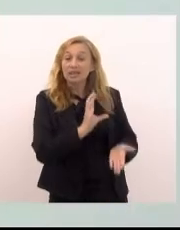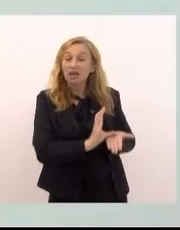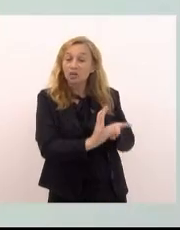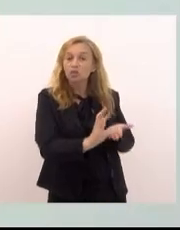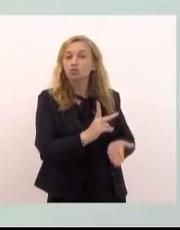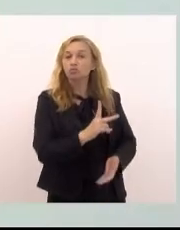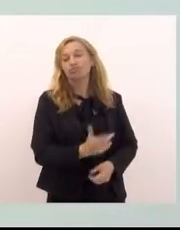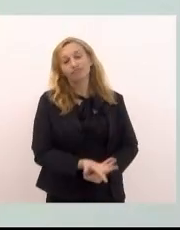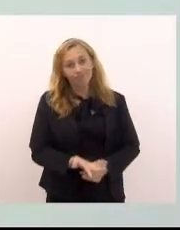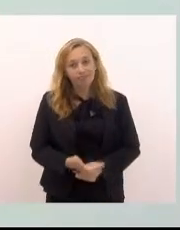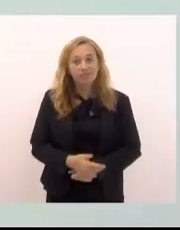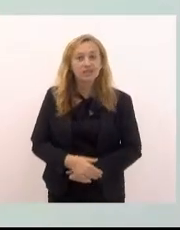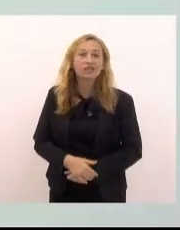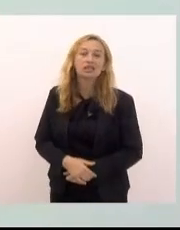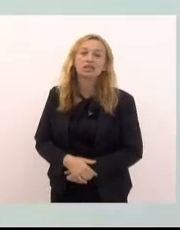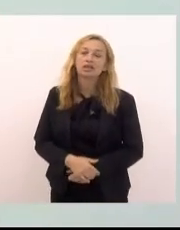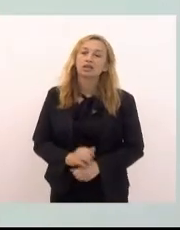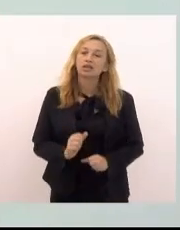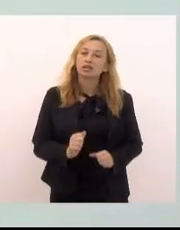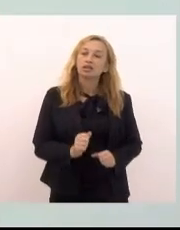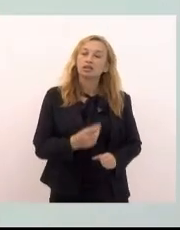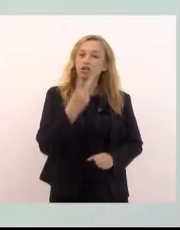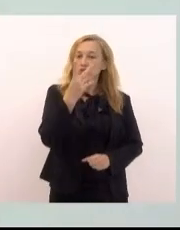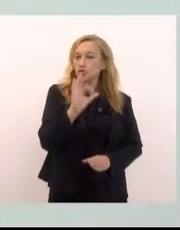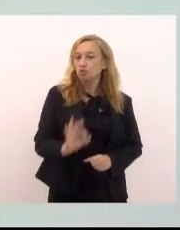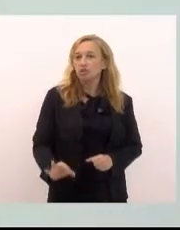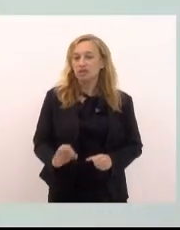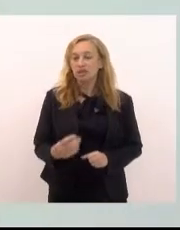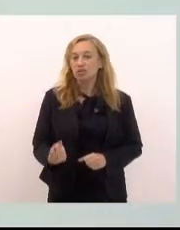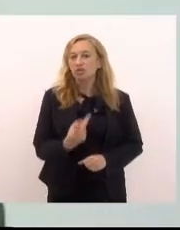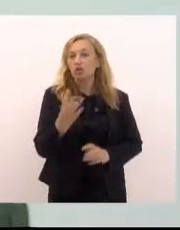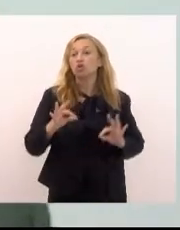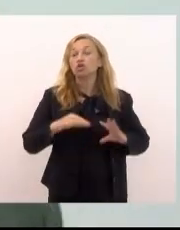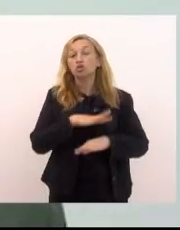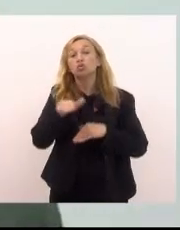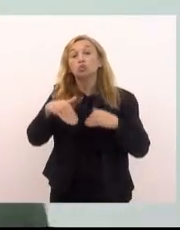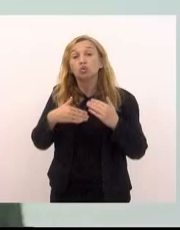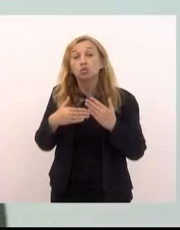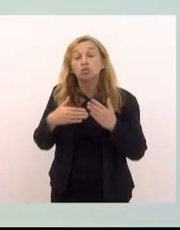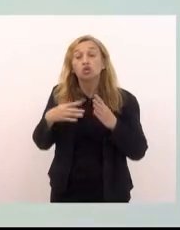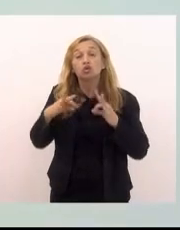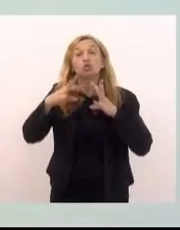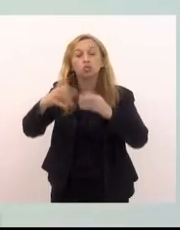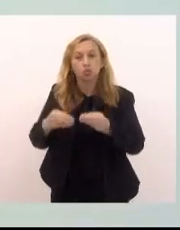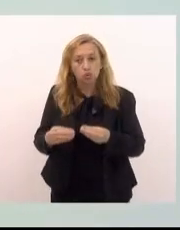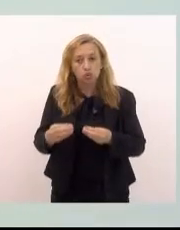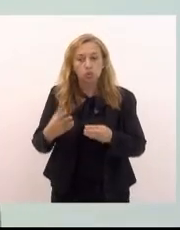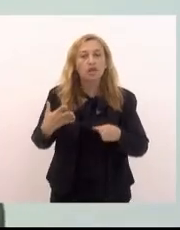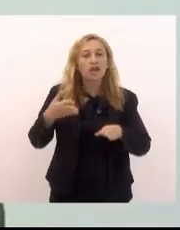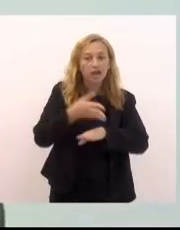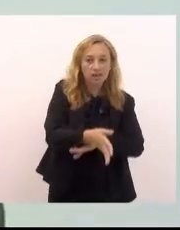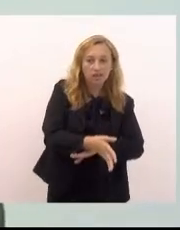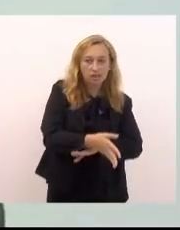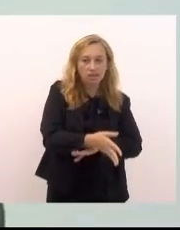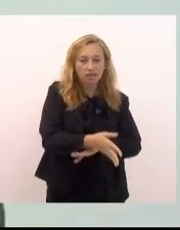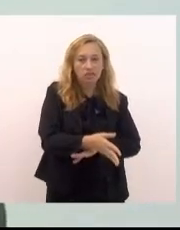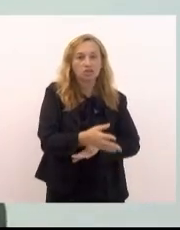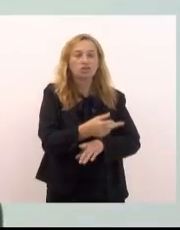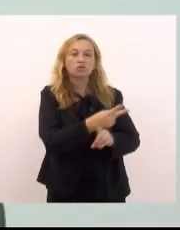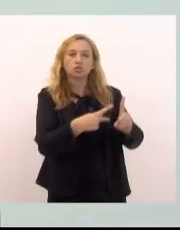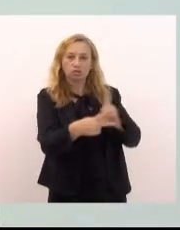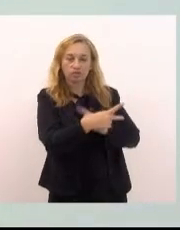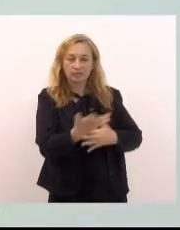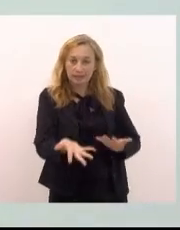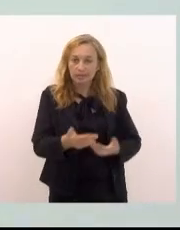próprios que monta a 2% do valor de tudo aquilo que entra de contribuição no Rio